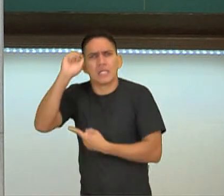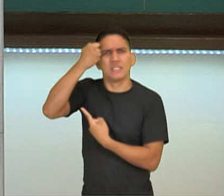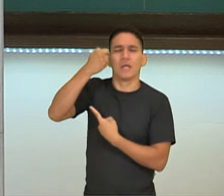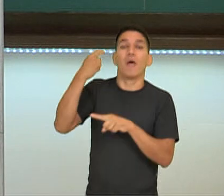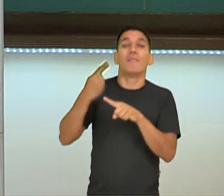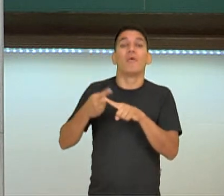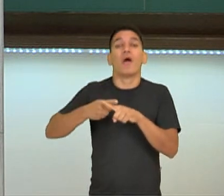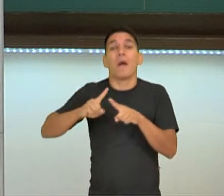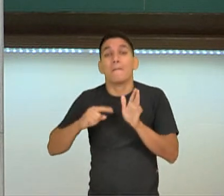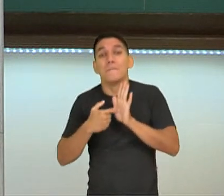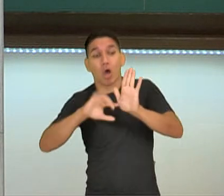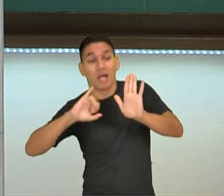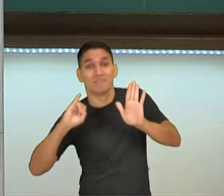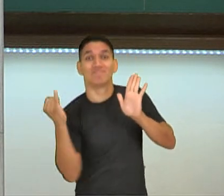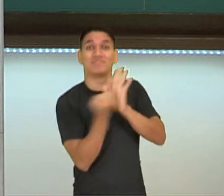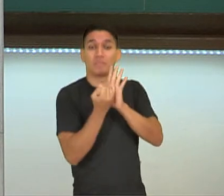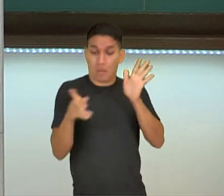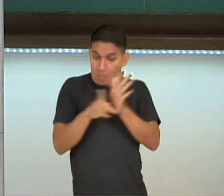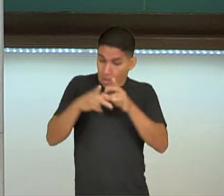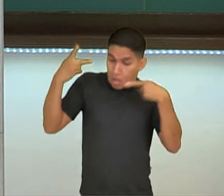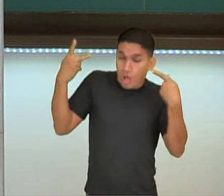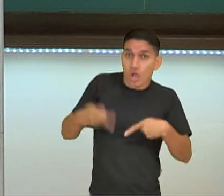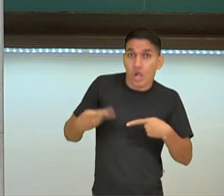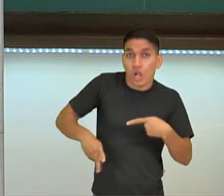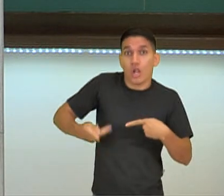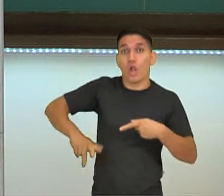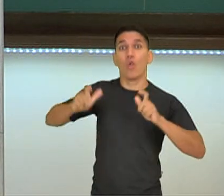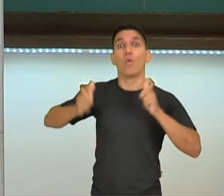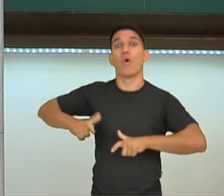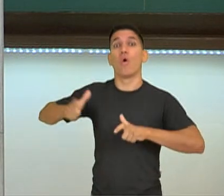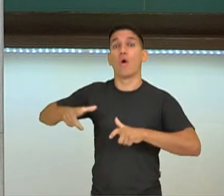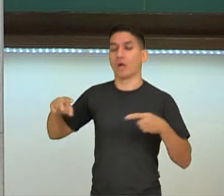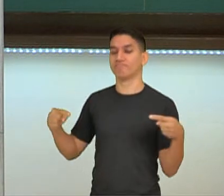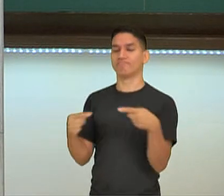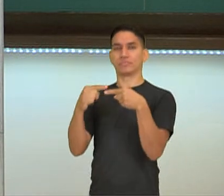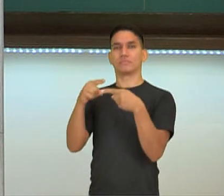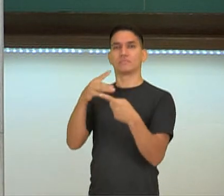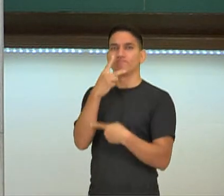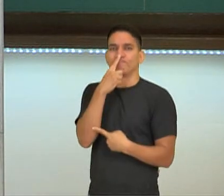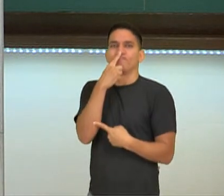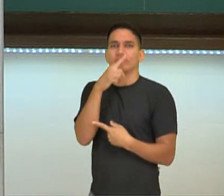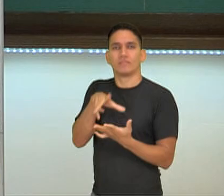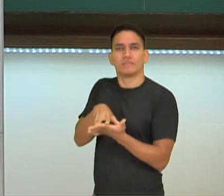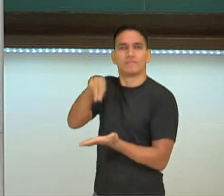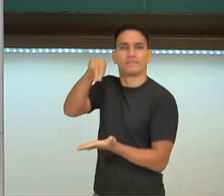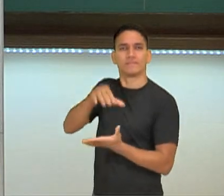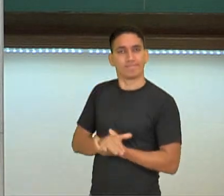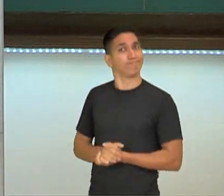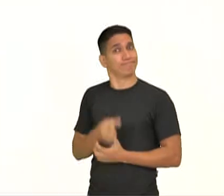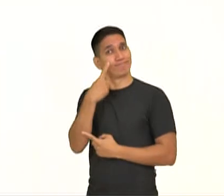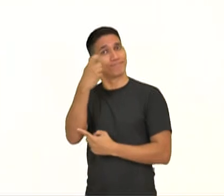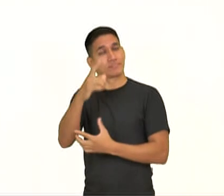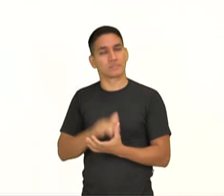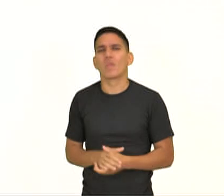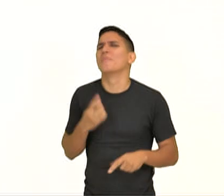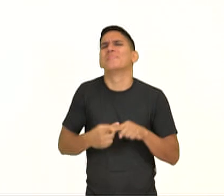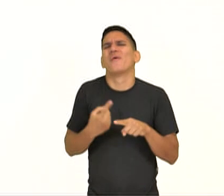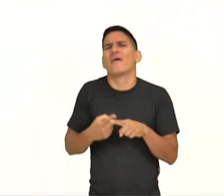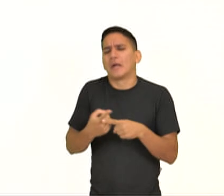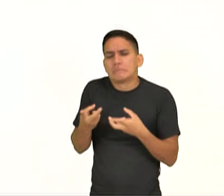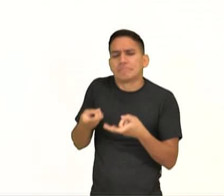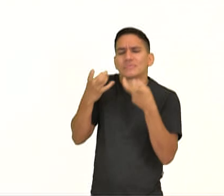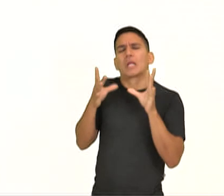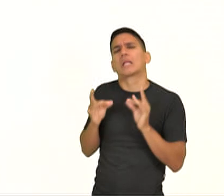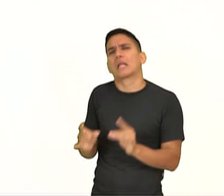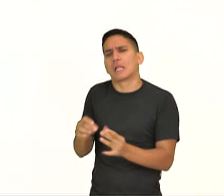uma identificação local com o povo cuxita. Olha que interessante. Vamos ver por que os cuxitas produziam